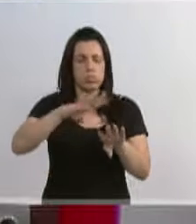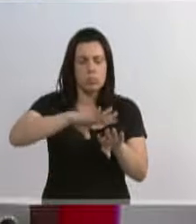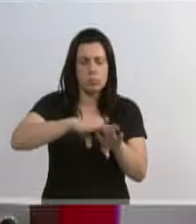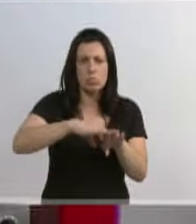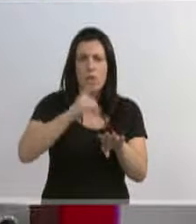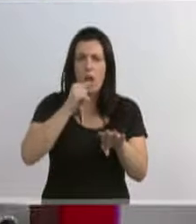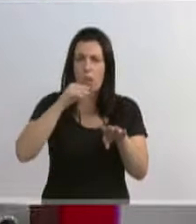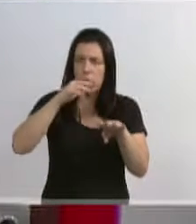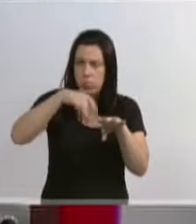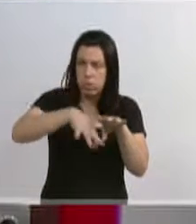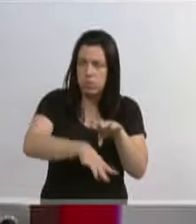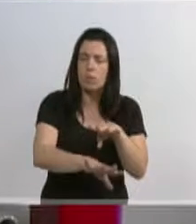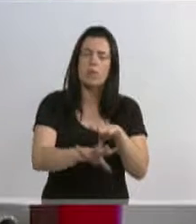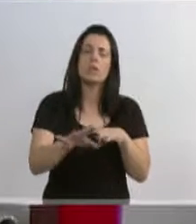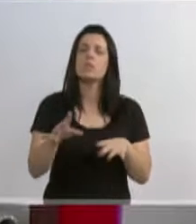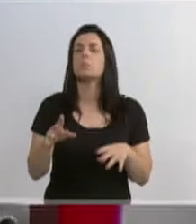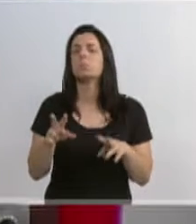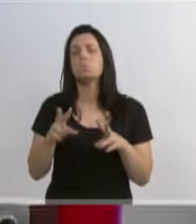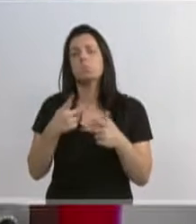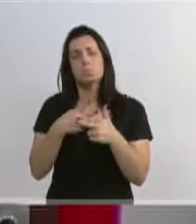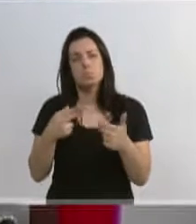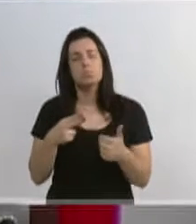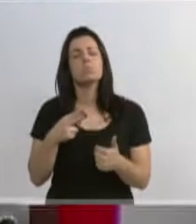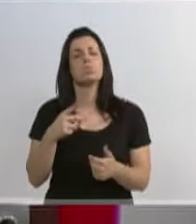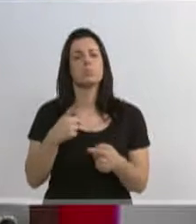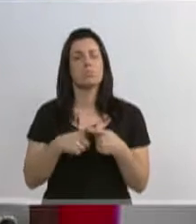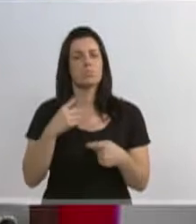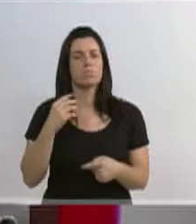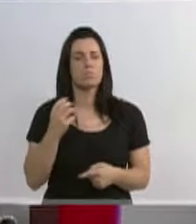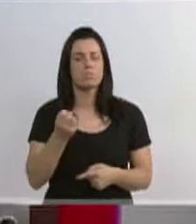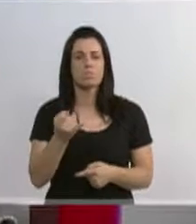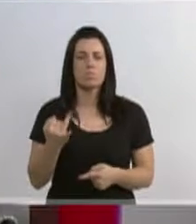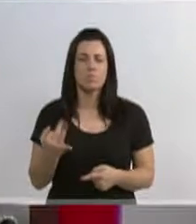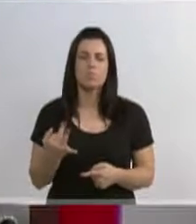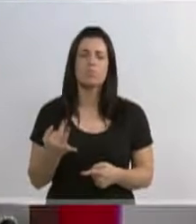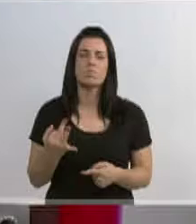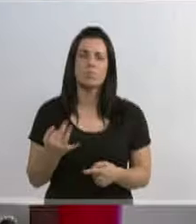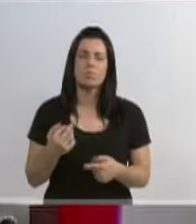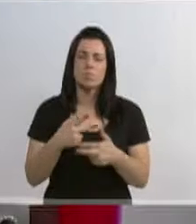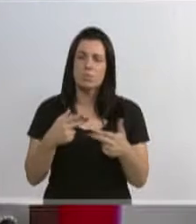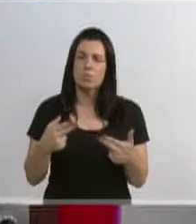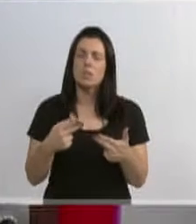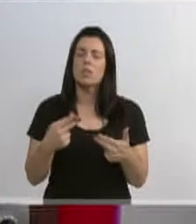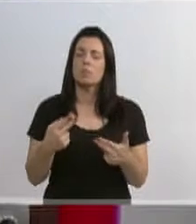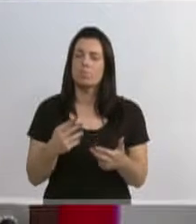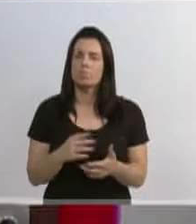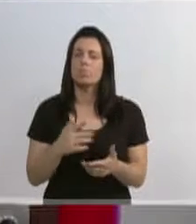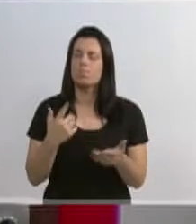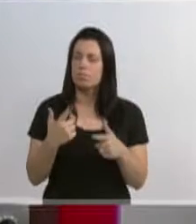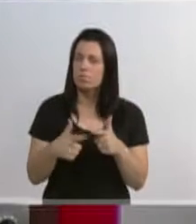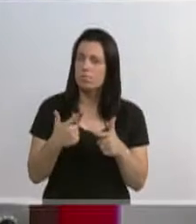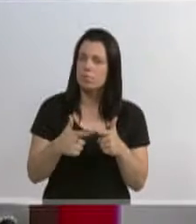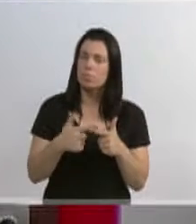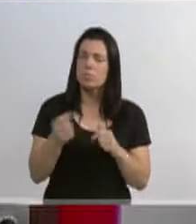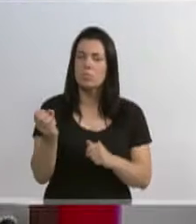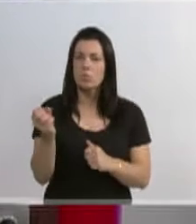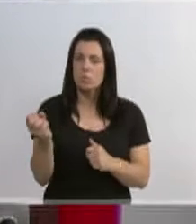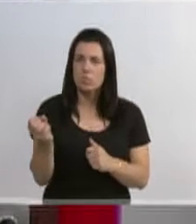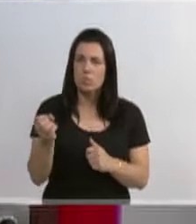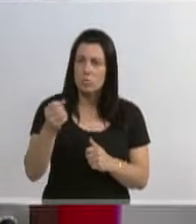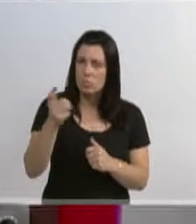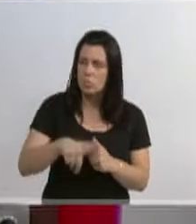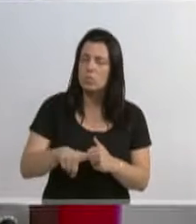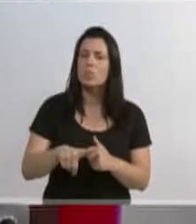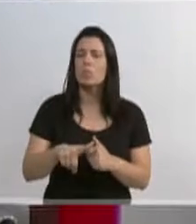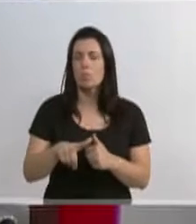as tubulações, toda essa questão aí, porque também várias situações ali estão comprometidas, e aí, novamente, em dias de chuva, em tempos como